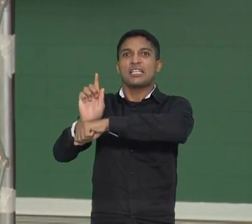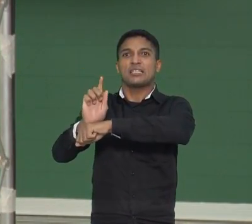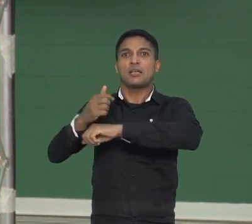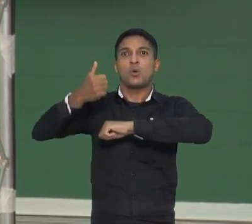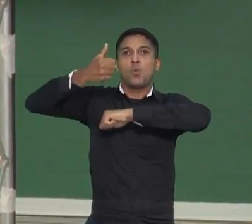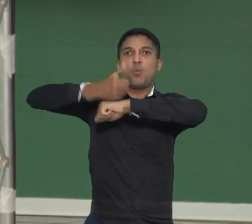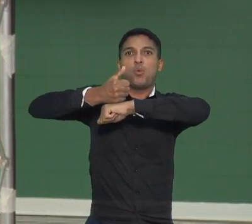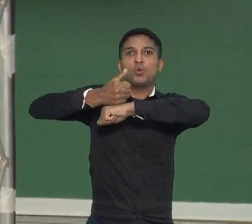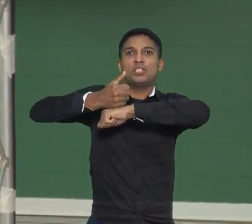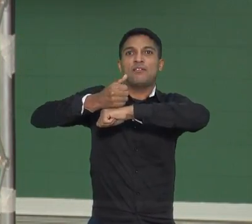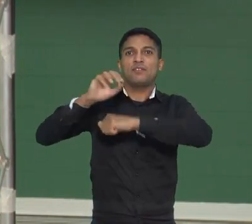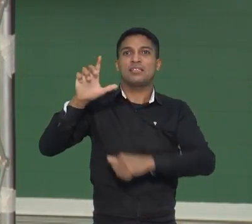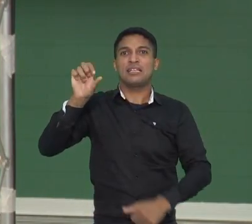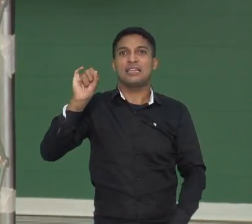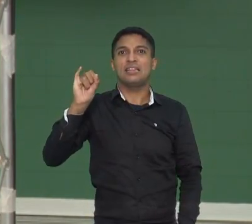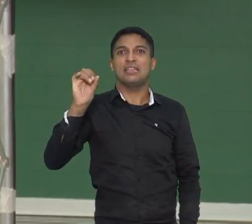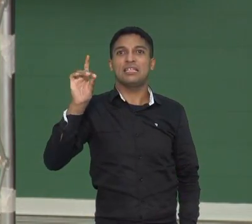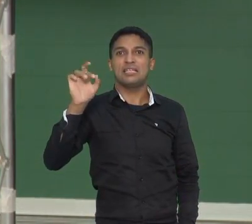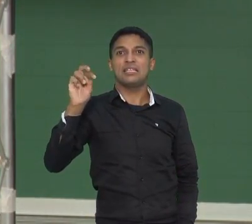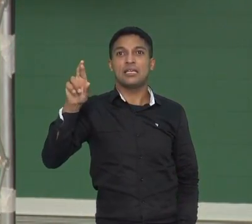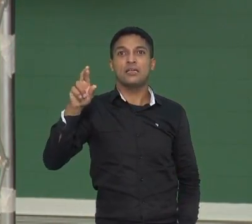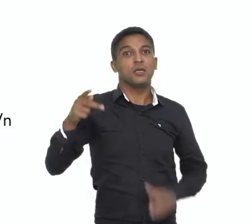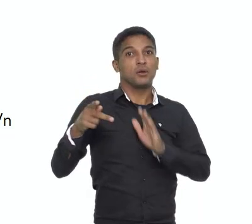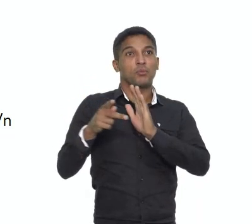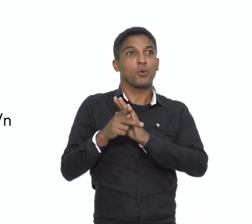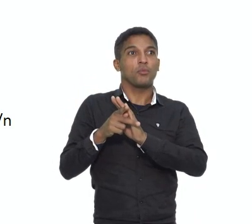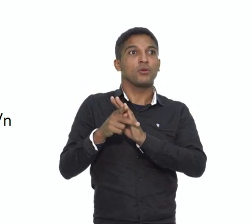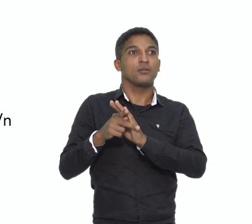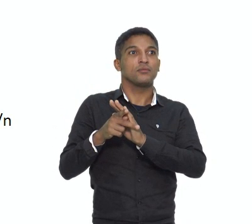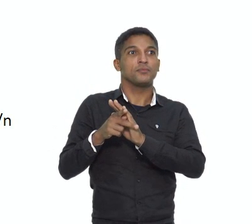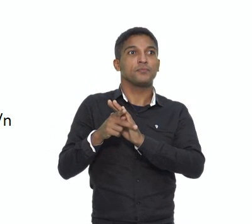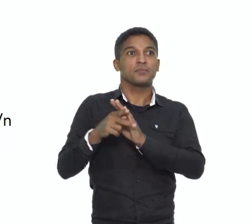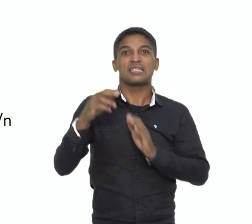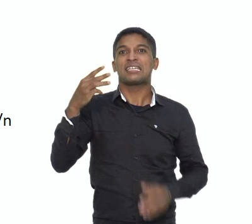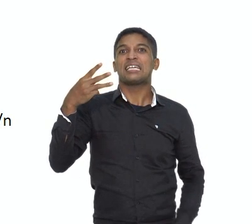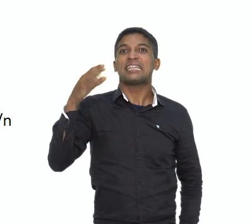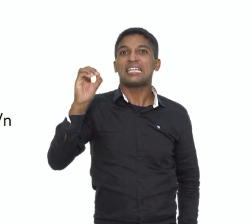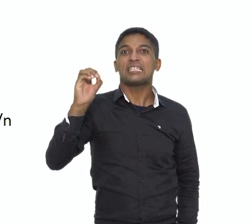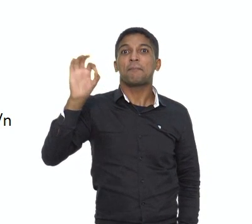gerência, de liderança, tá? De acordo com a reportagem da Agência